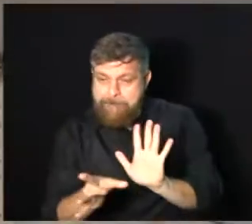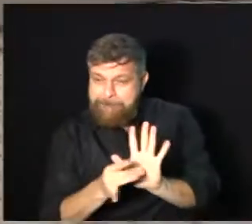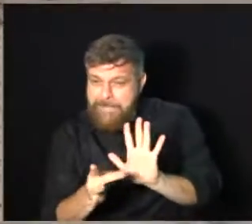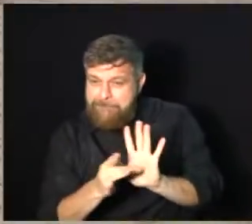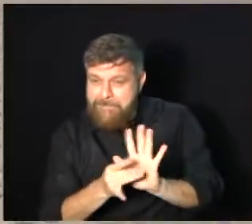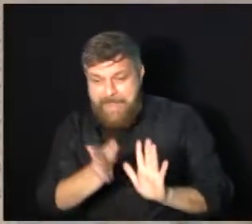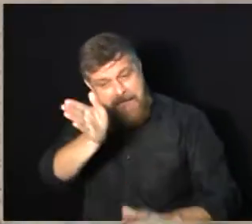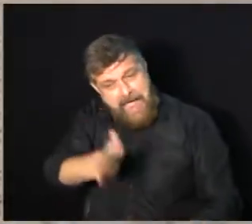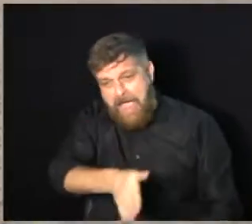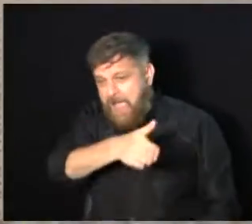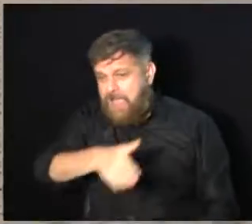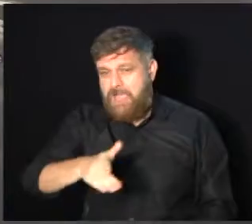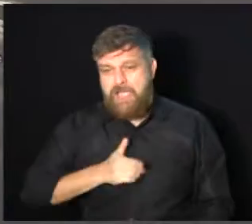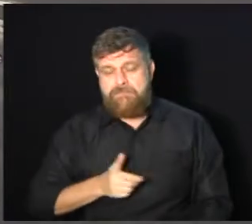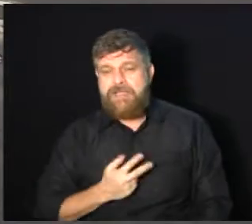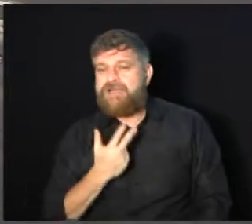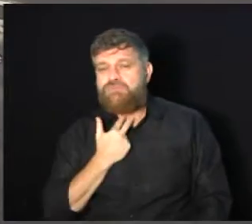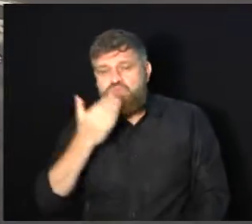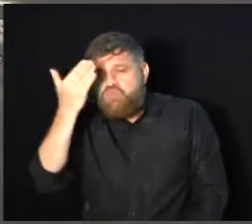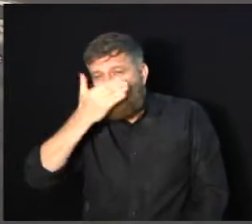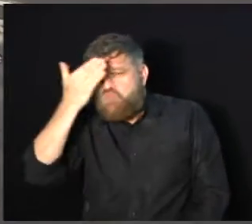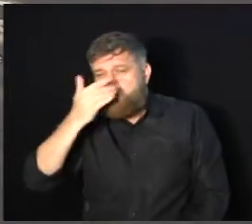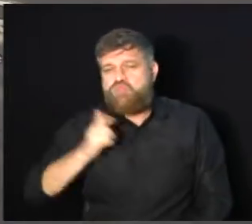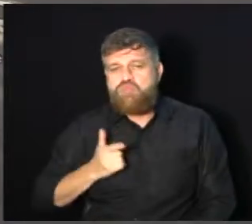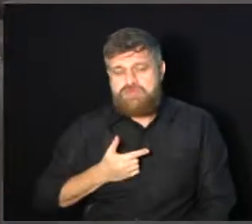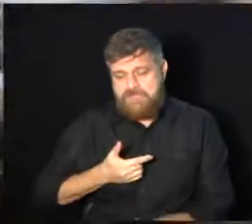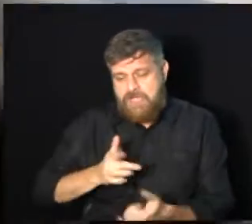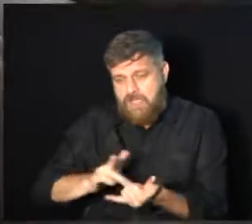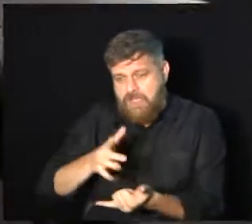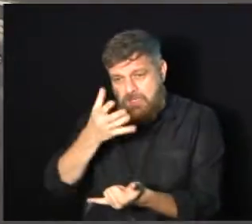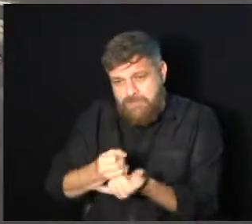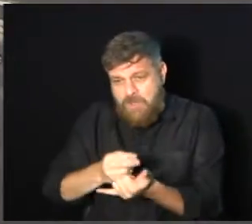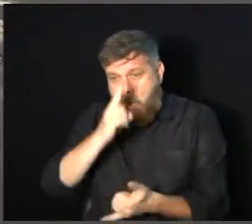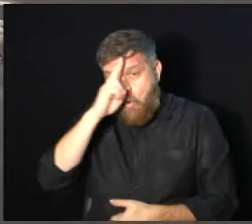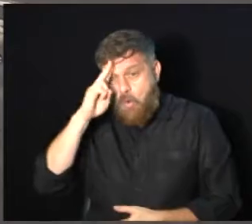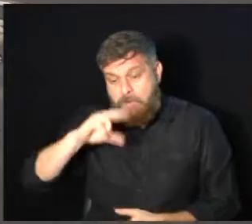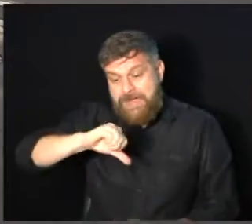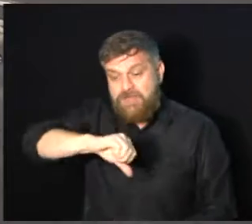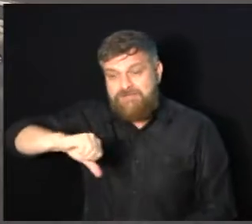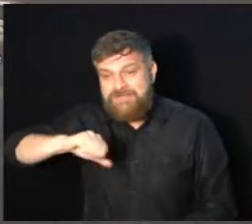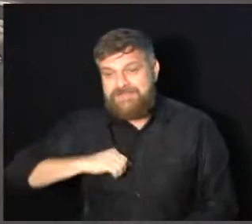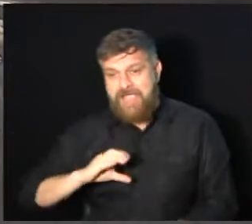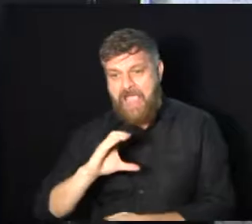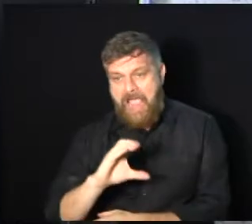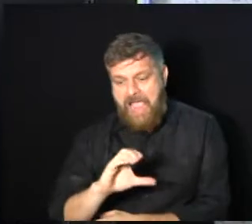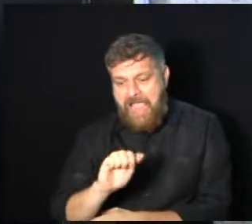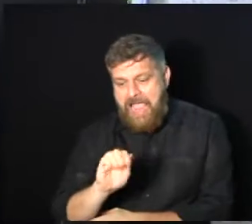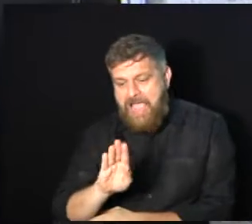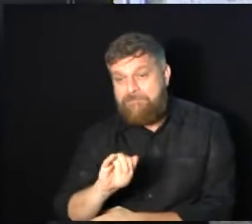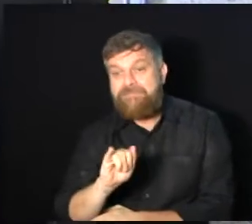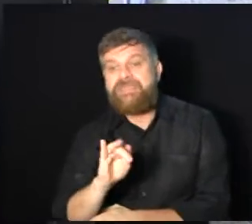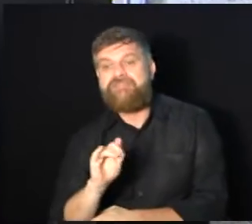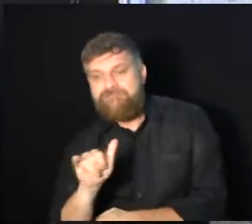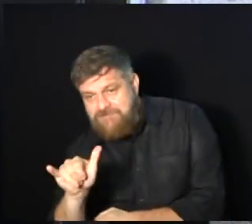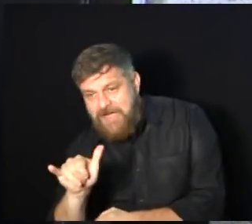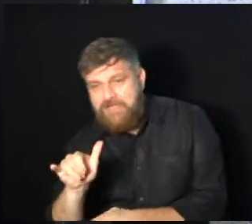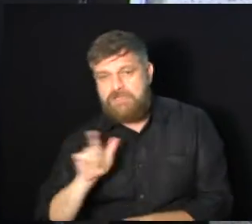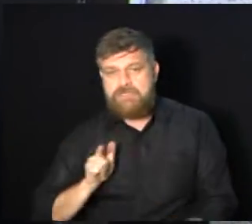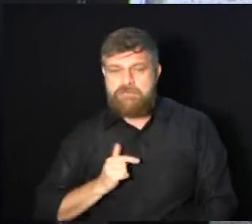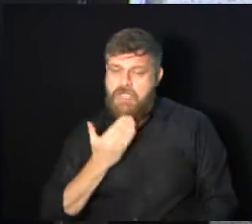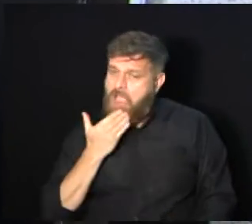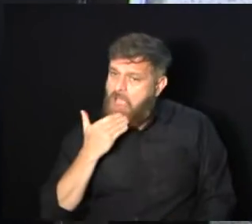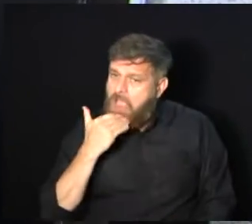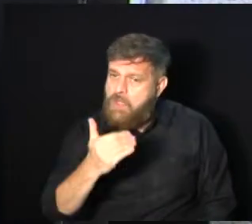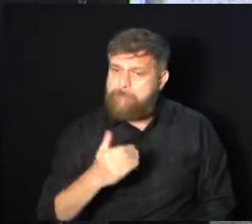que transportam passageiros por aplicativos, como Uber, 99, Cabify. Eu solicito a